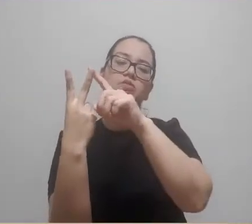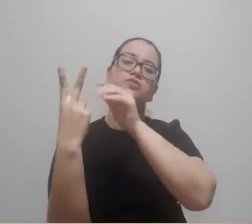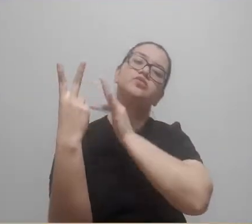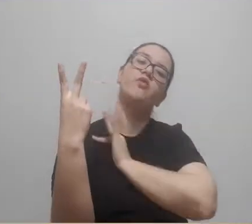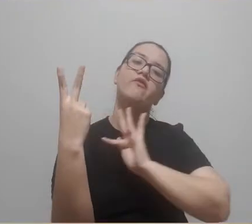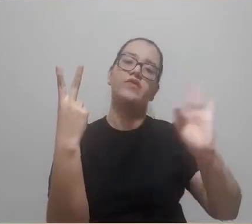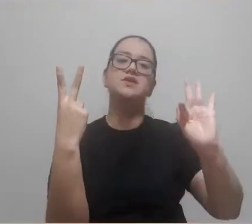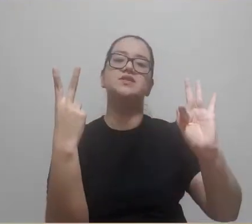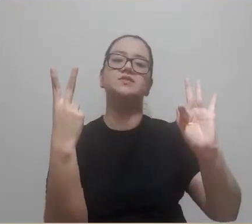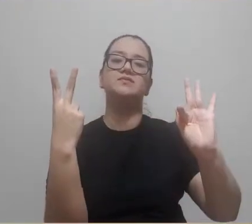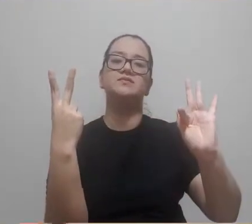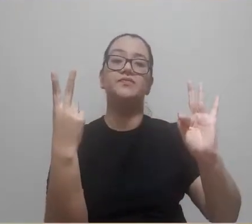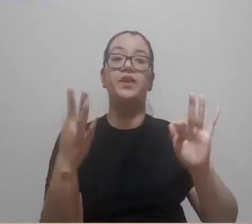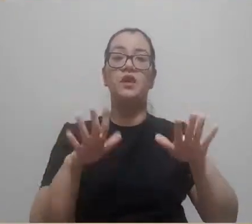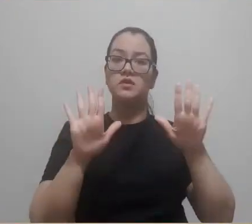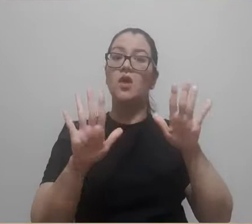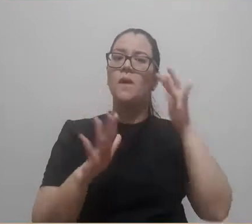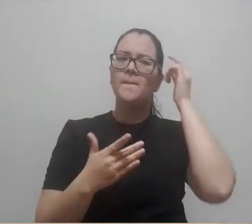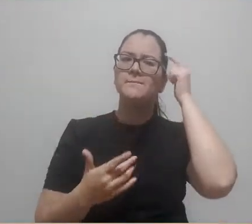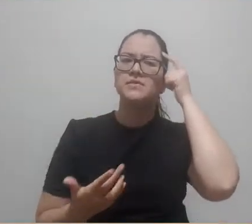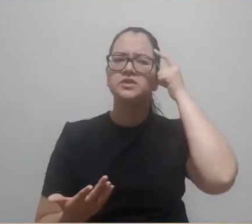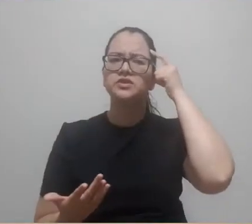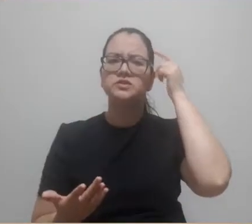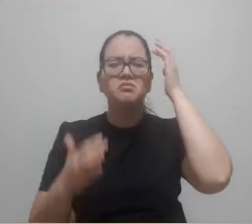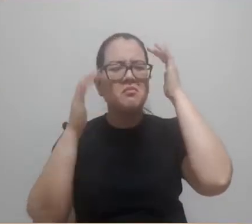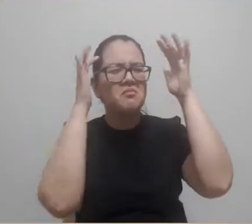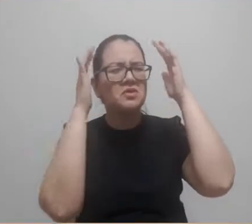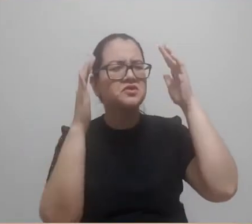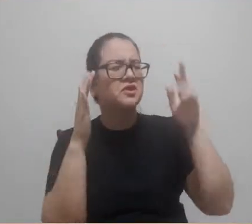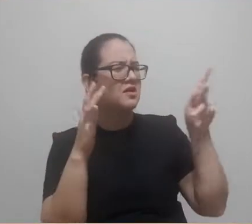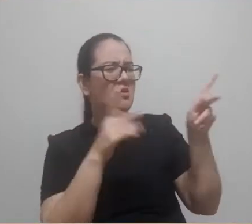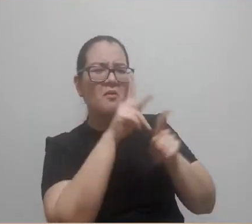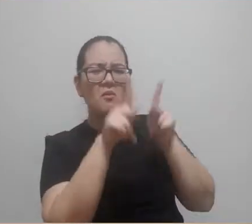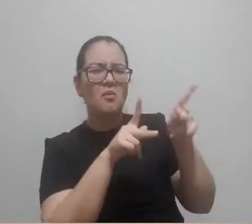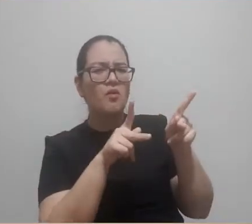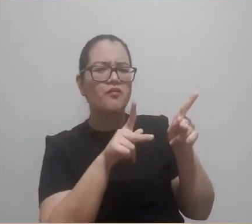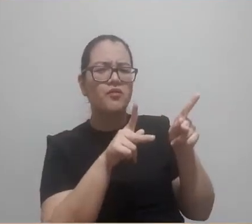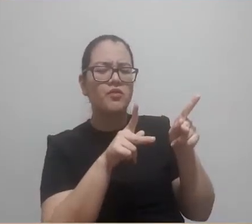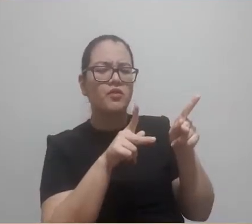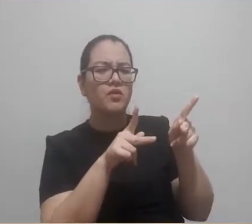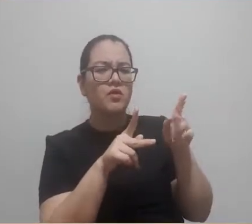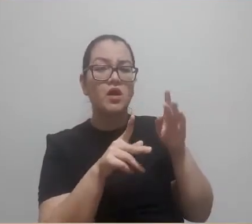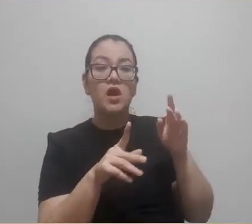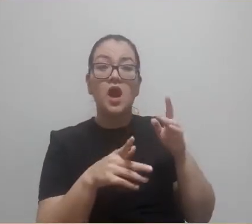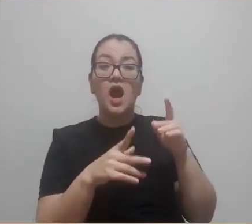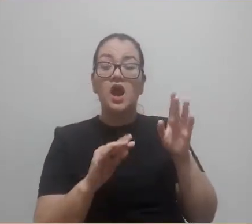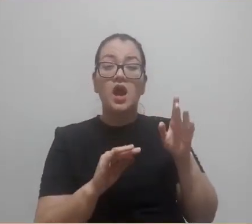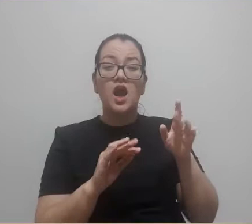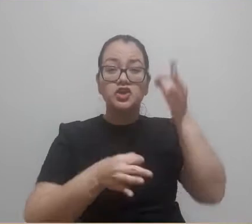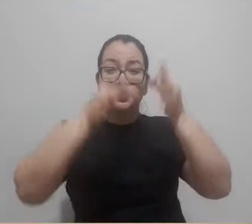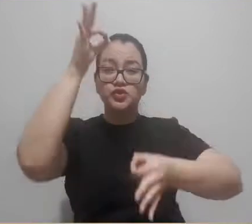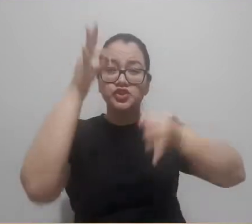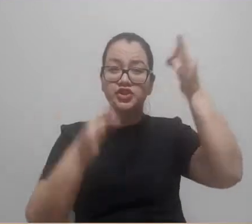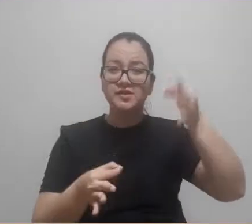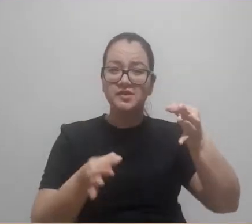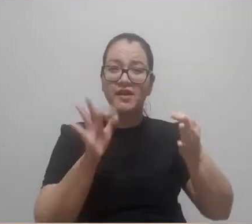o escriba e o outro seria o fariseu. Agora você imagine isso na cabeça desse povo. A justiça que os fariseus possuem não